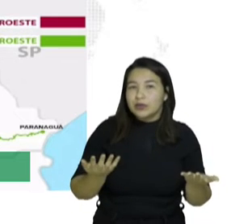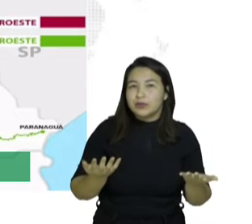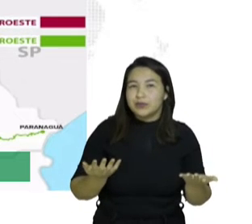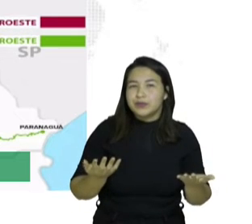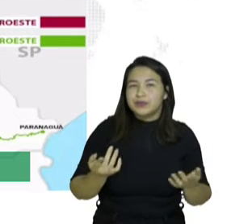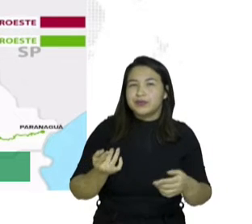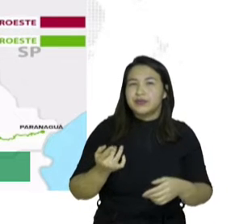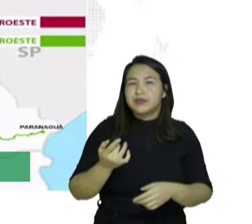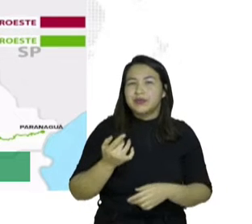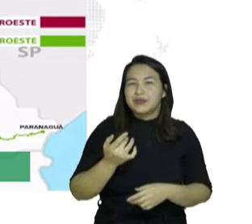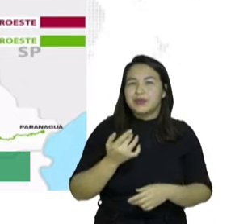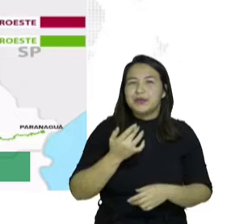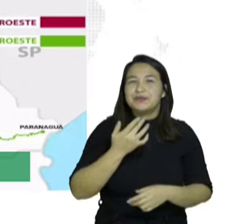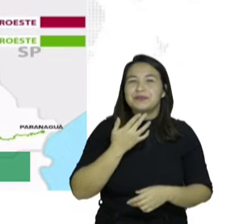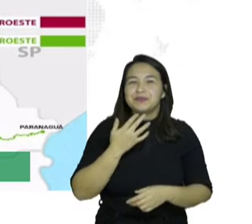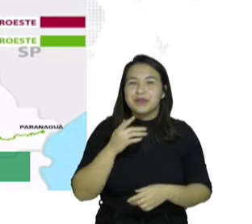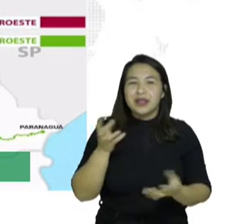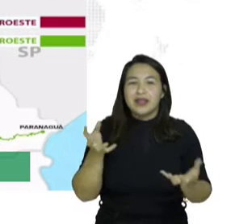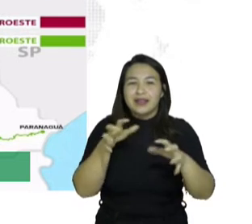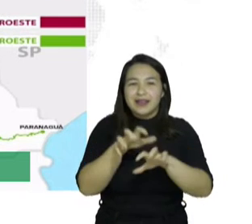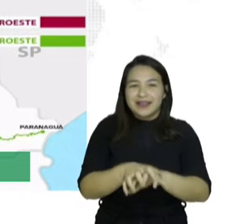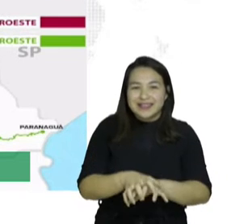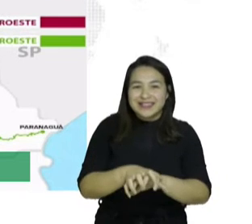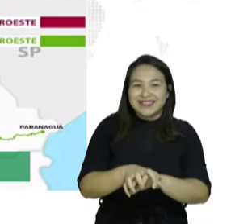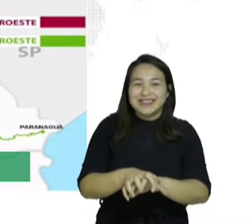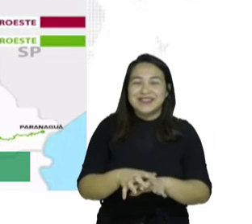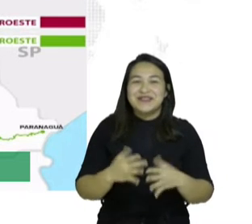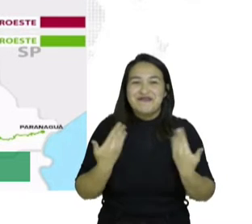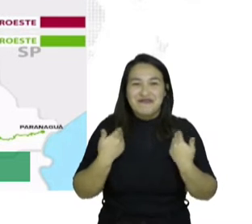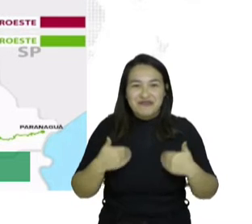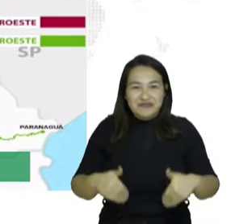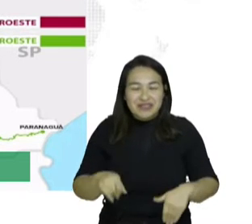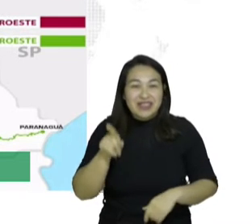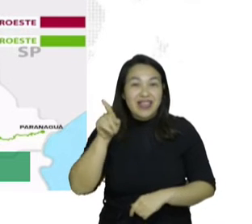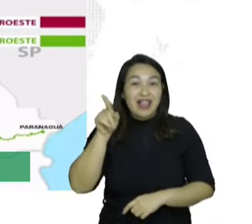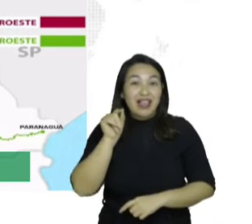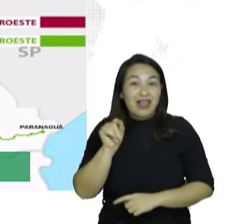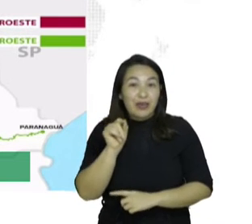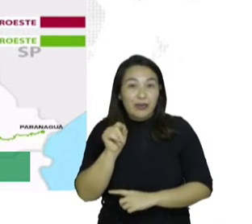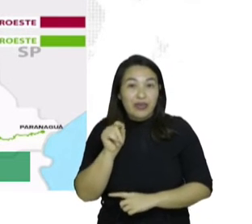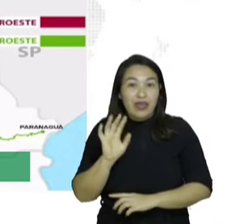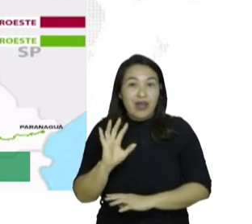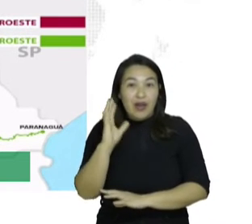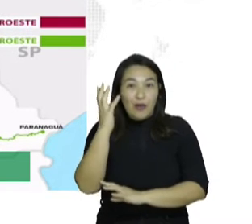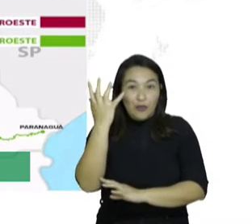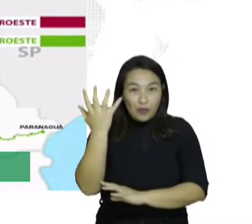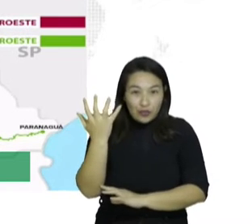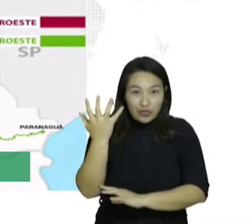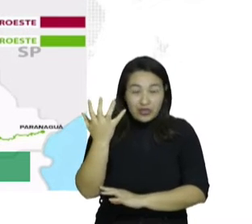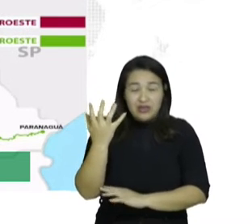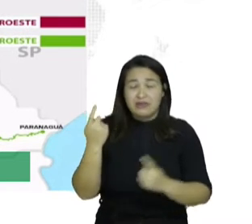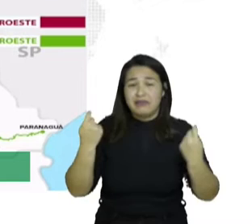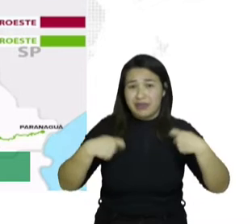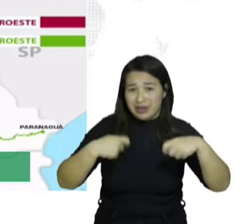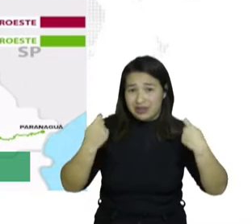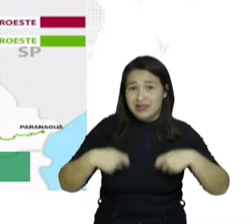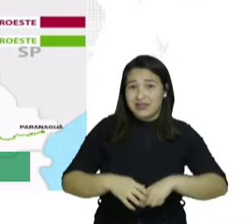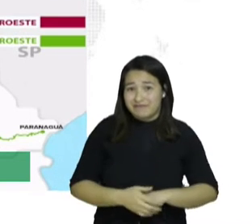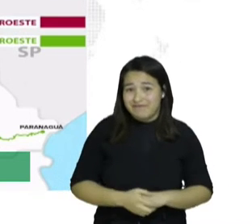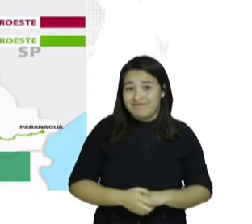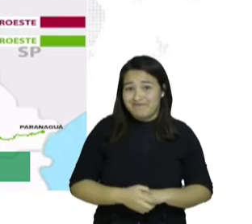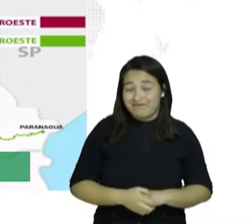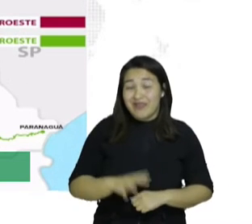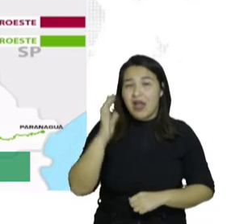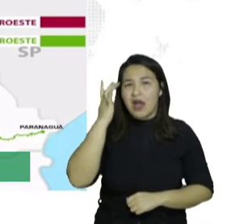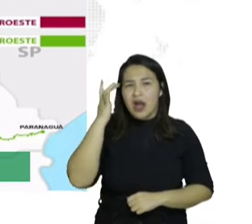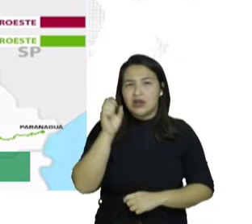vontade política mas integração física ela ela ela vai acontecer em algum momento ela tem que acontecer tá eu acho que